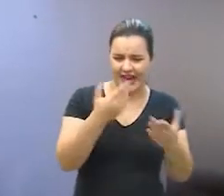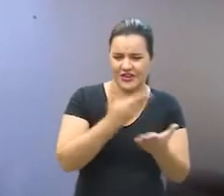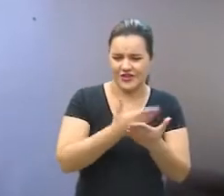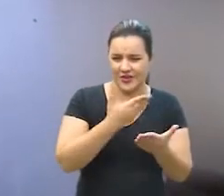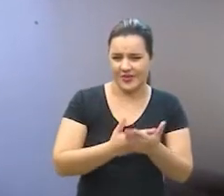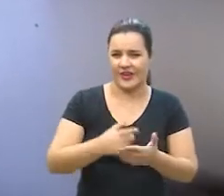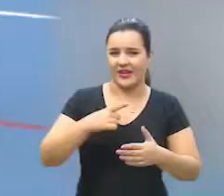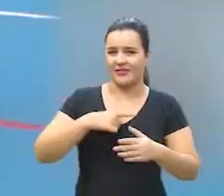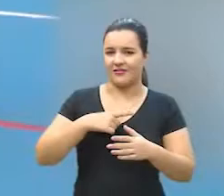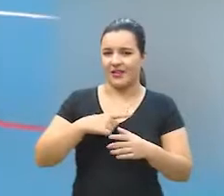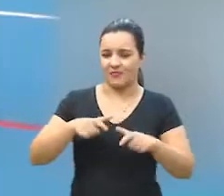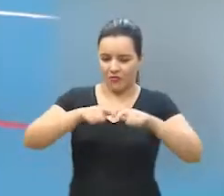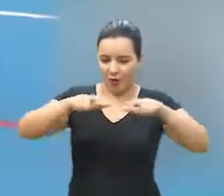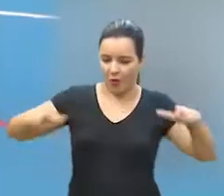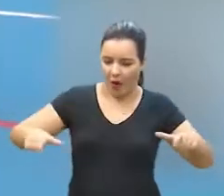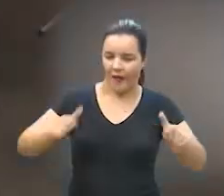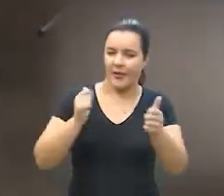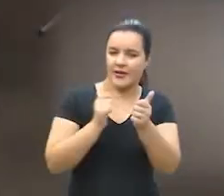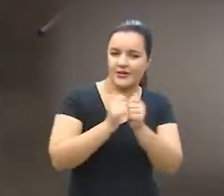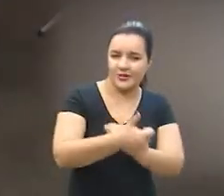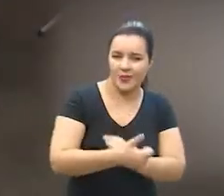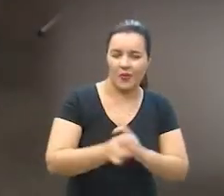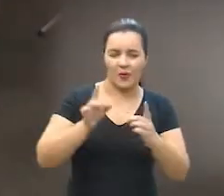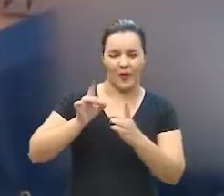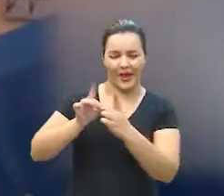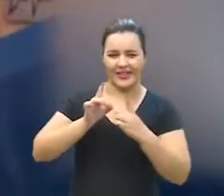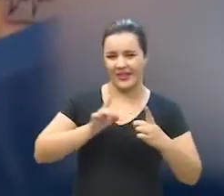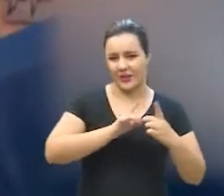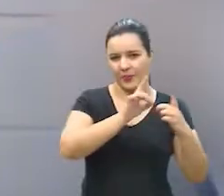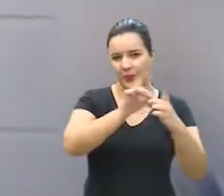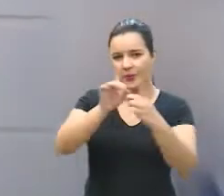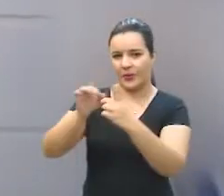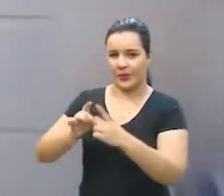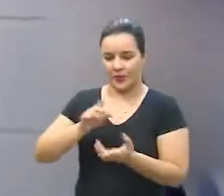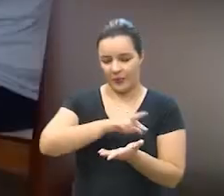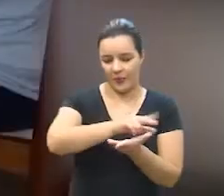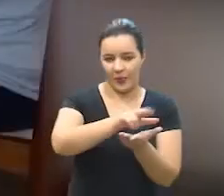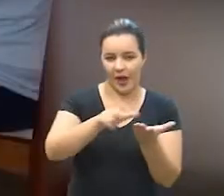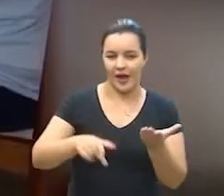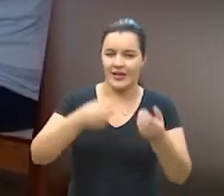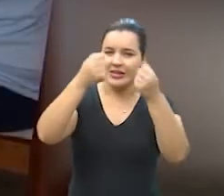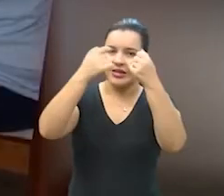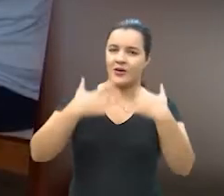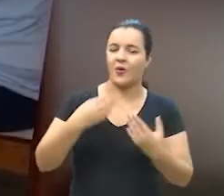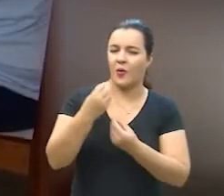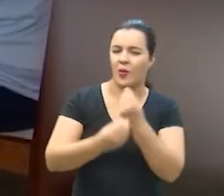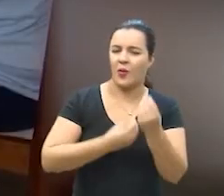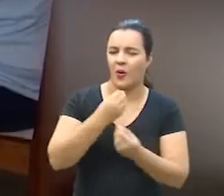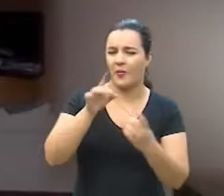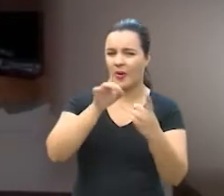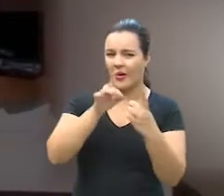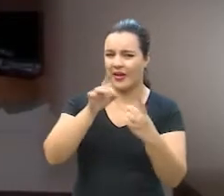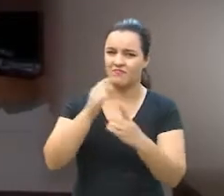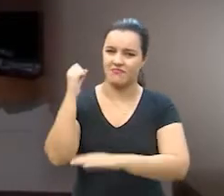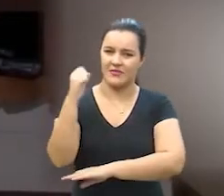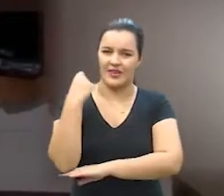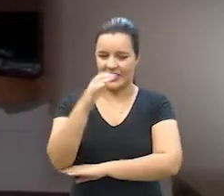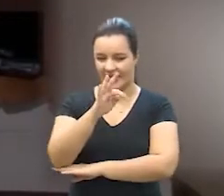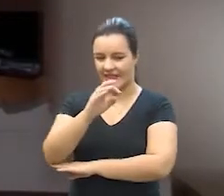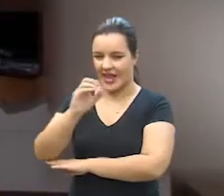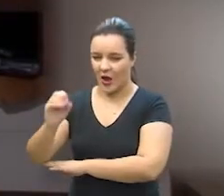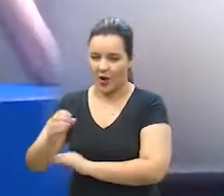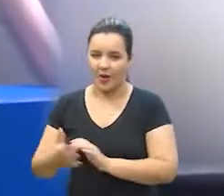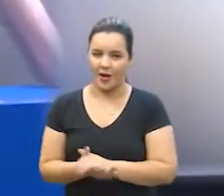aula, tem quadra de esportes e muito atendimento, né? Vamos falar um pouquinho dos atendimentos? Tem TO, tem